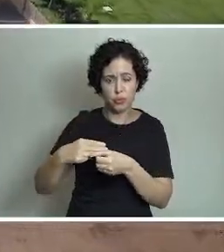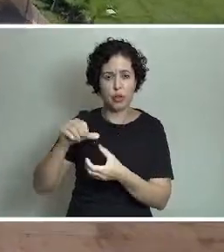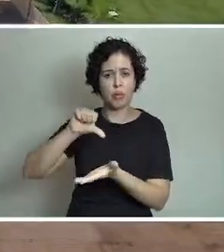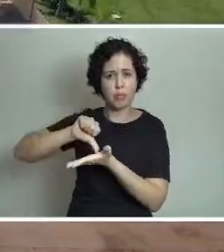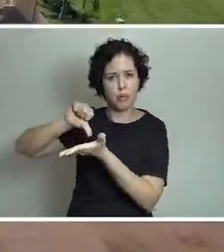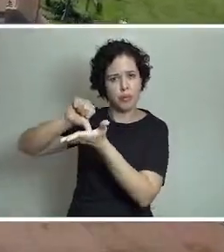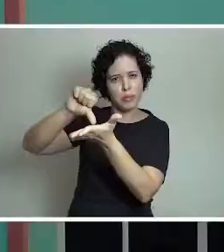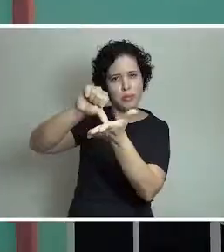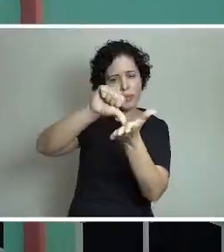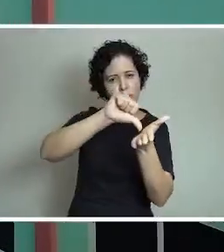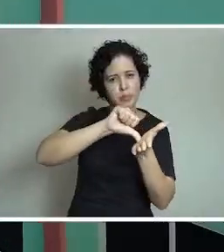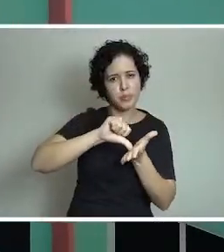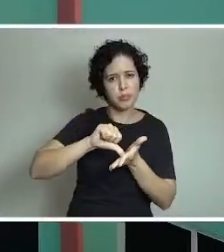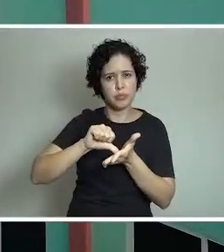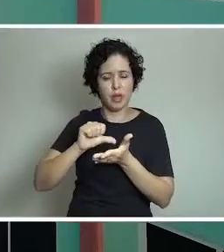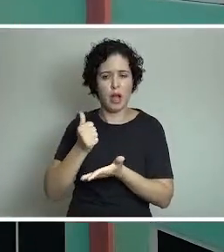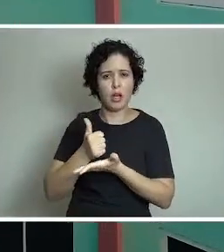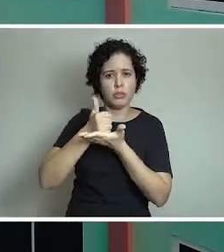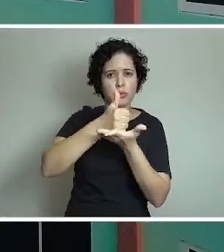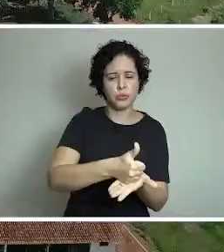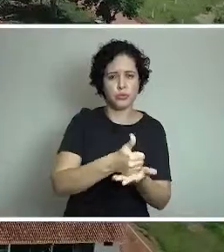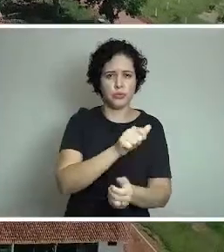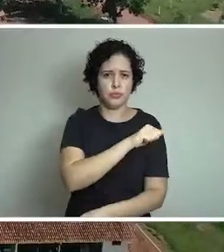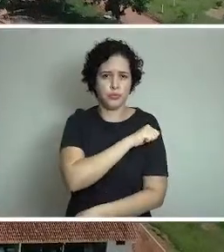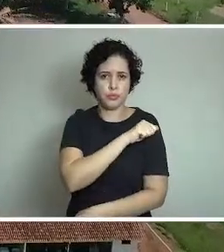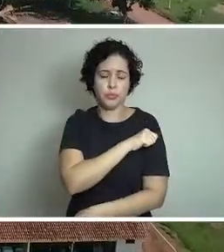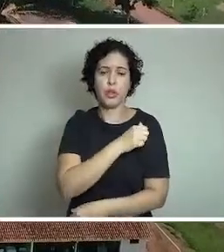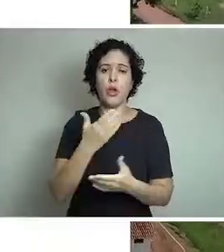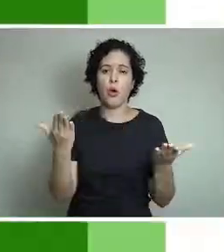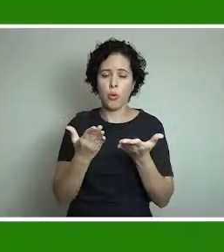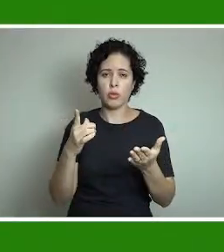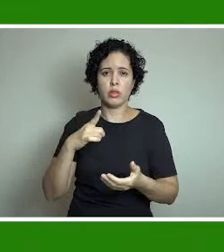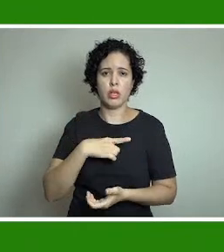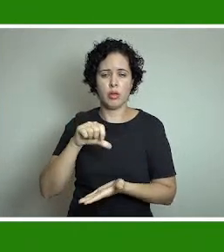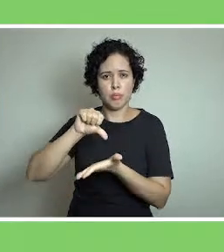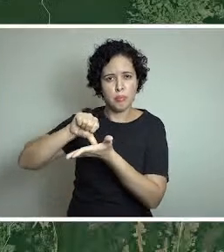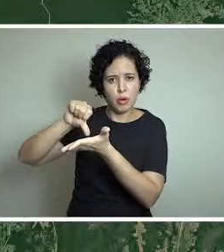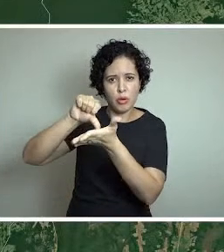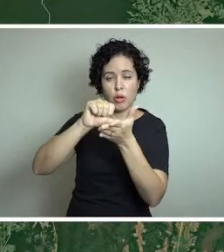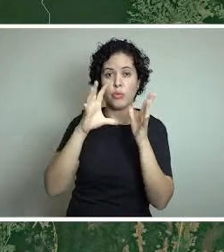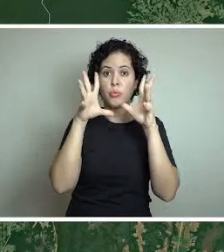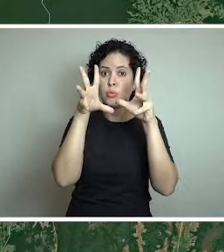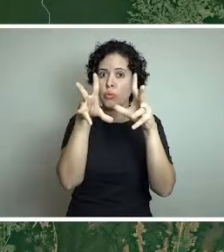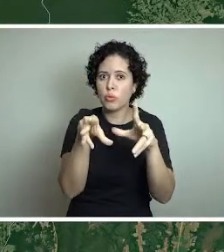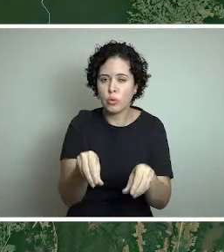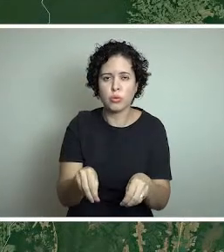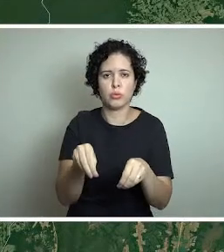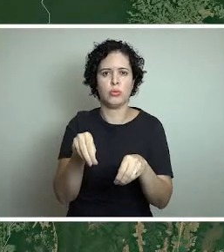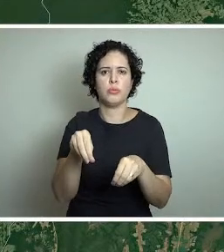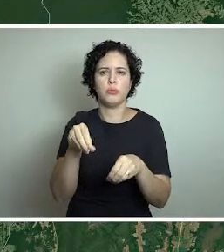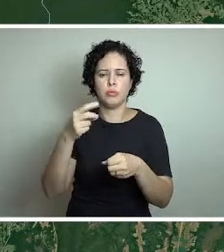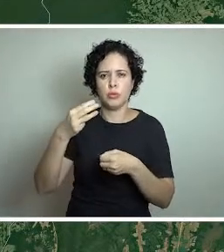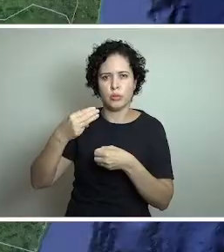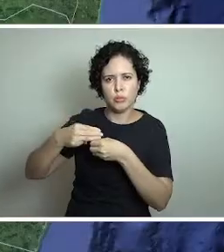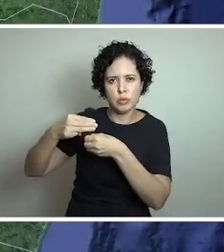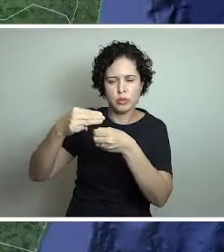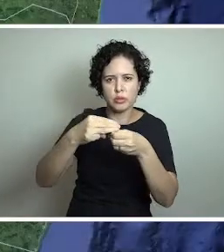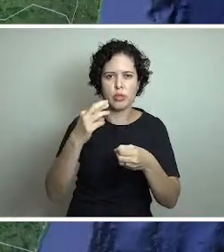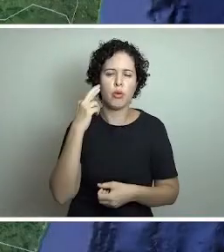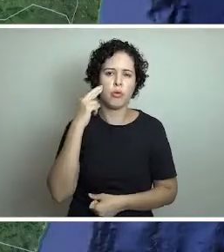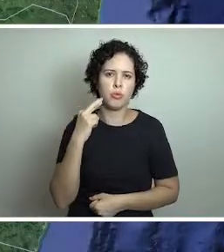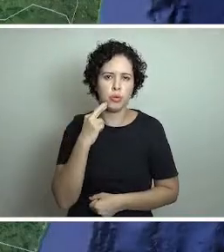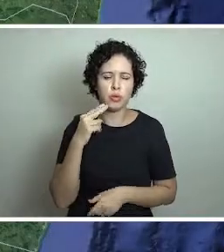polos em suas localidades para atender os alunos. Então hoje possuímos polos em todos os municípios do estado de Rondônia,